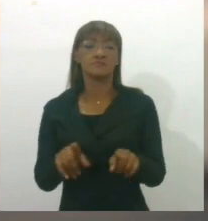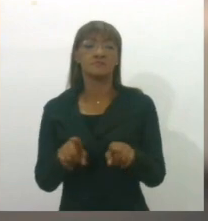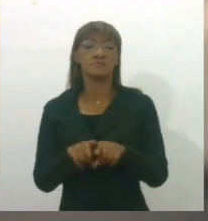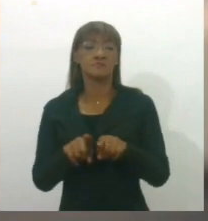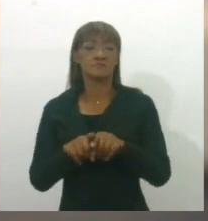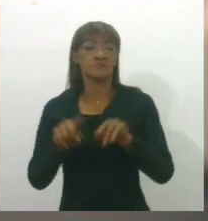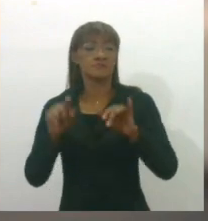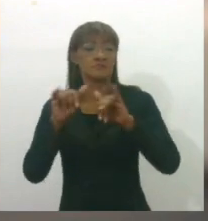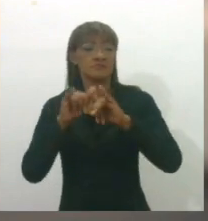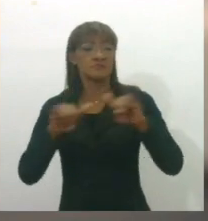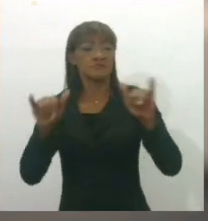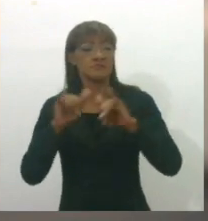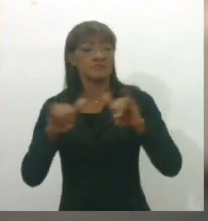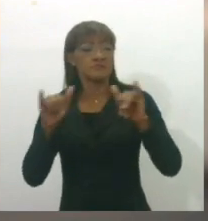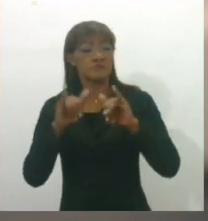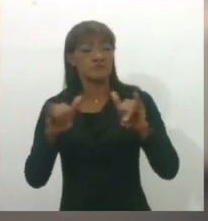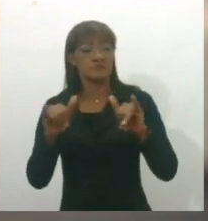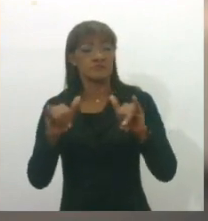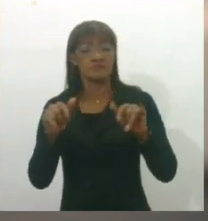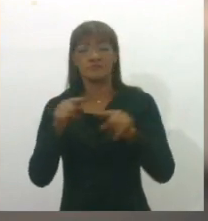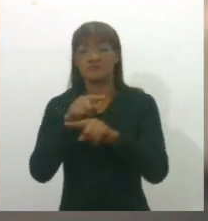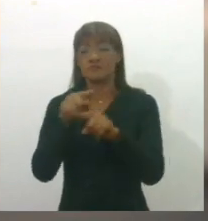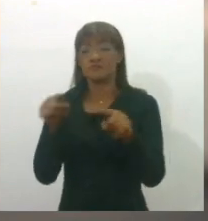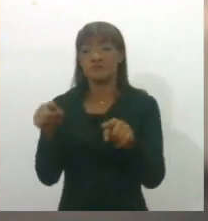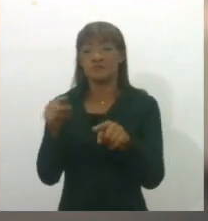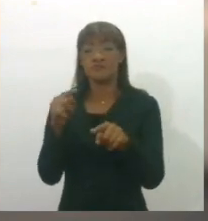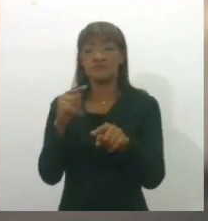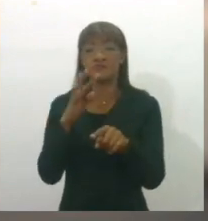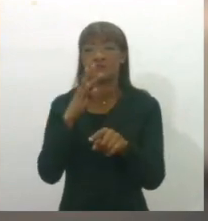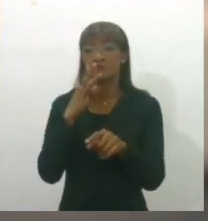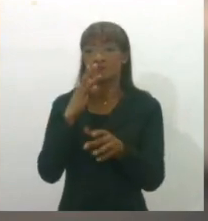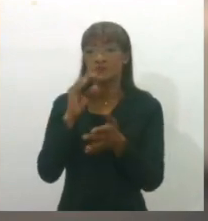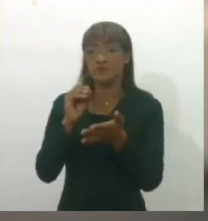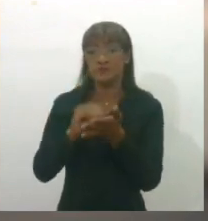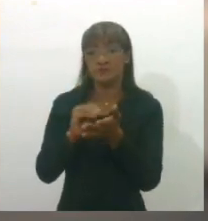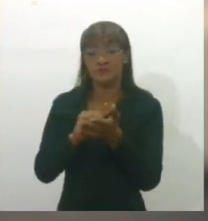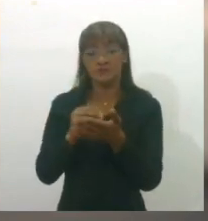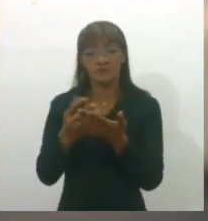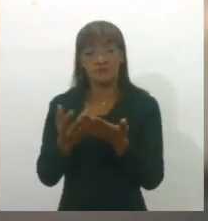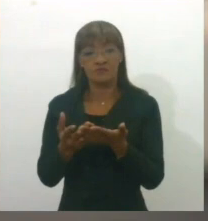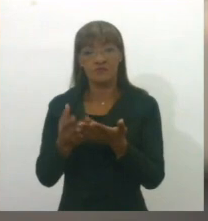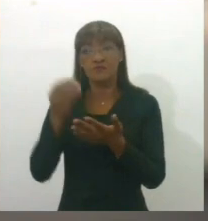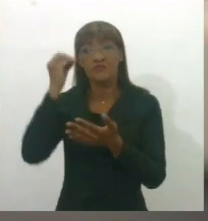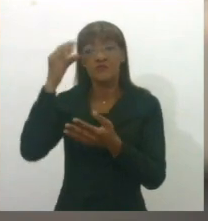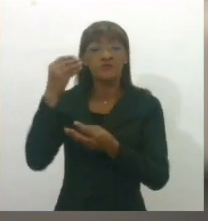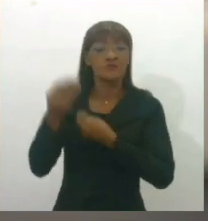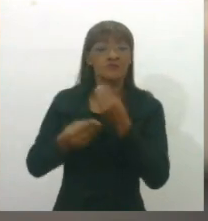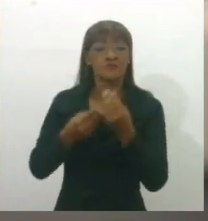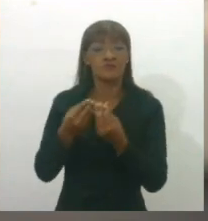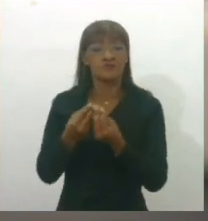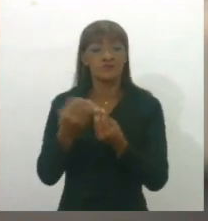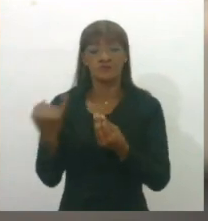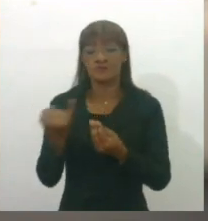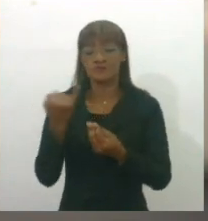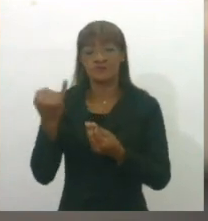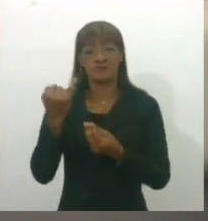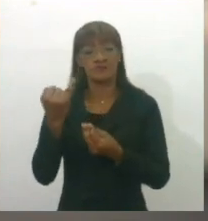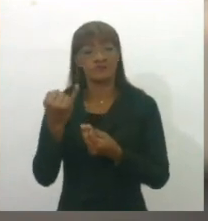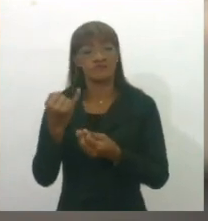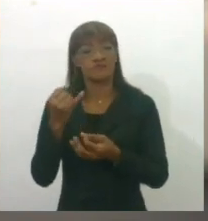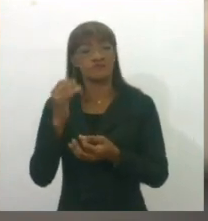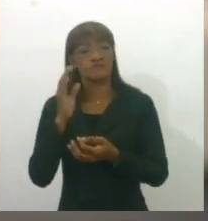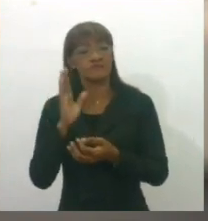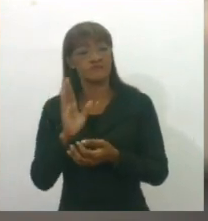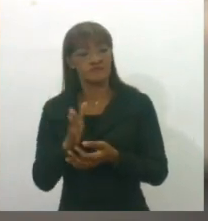do conhecimento adequado da importância do ato da doação e ainda de certos mitos que ainda estão presentes,